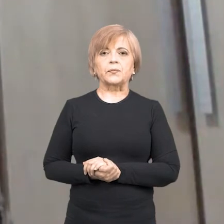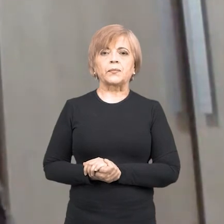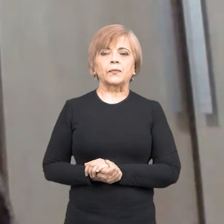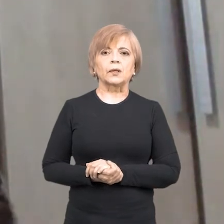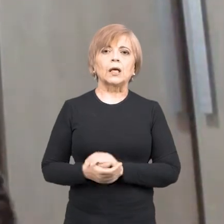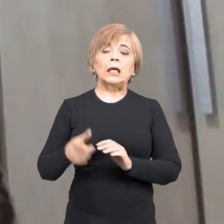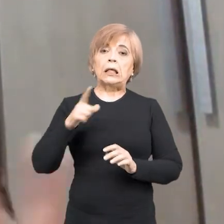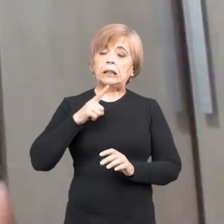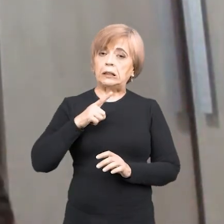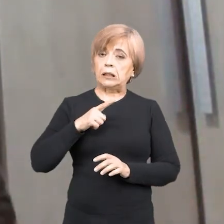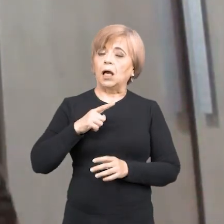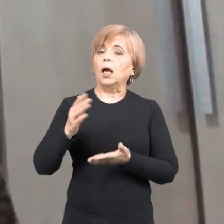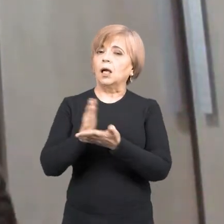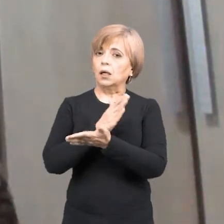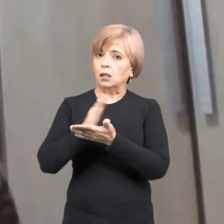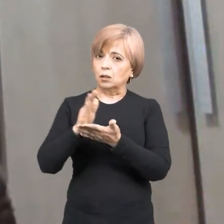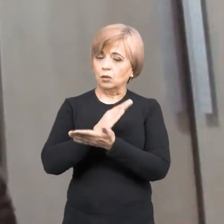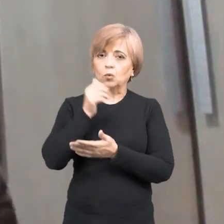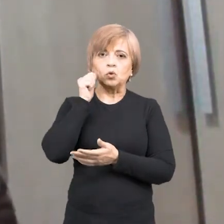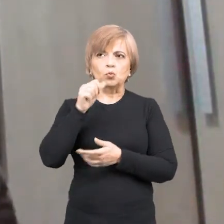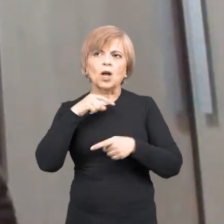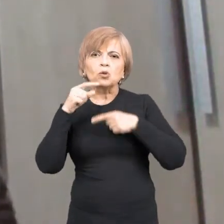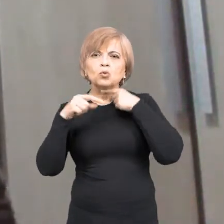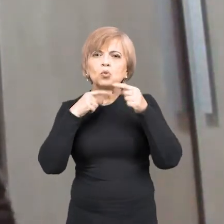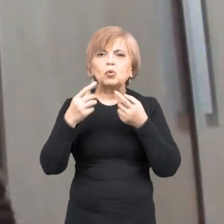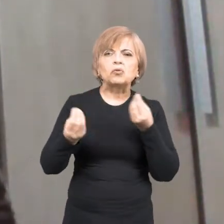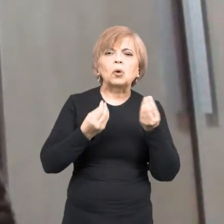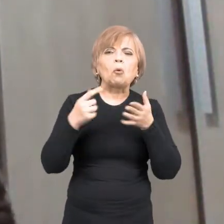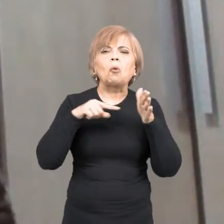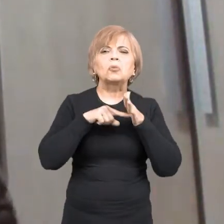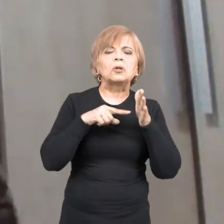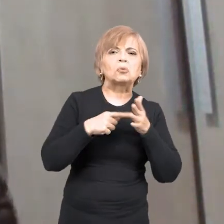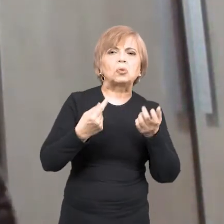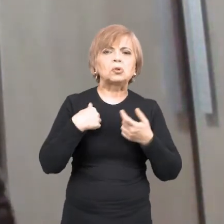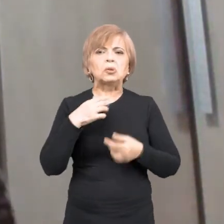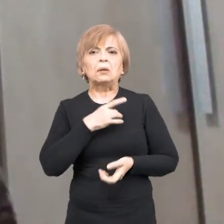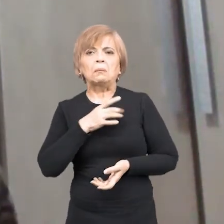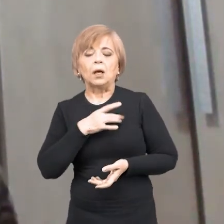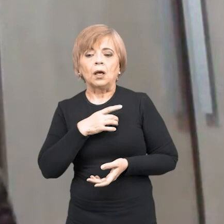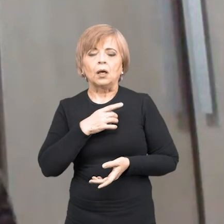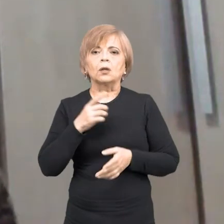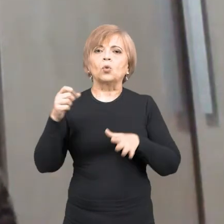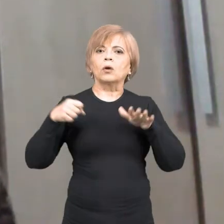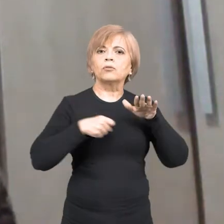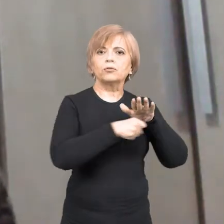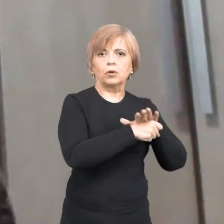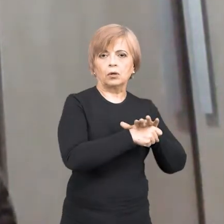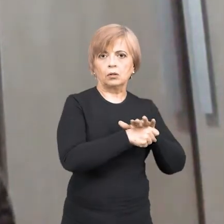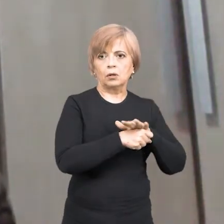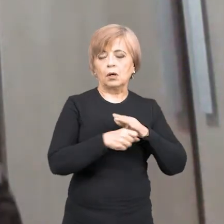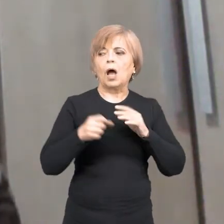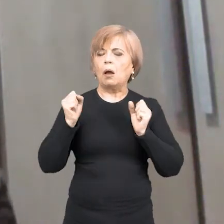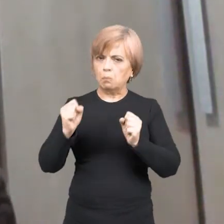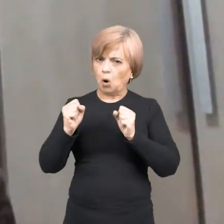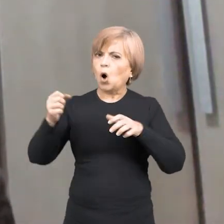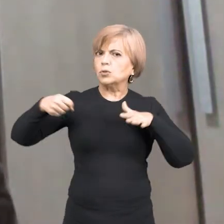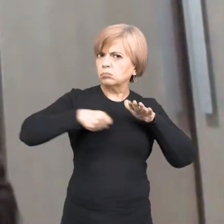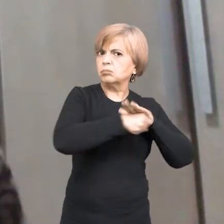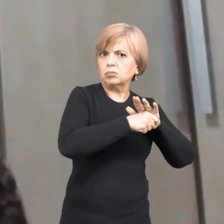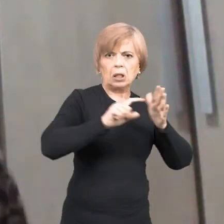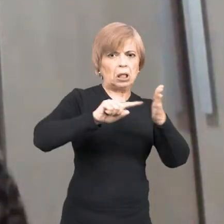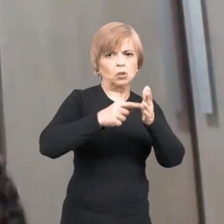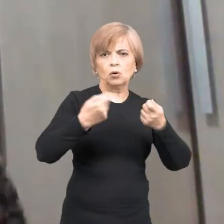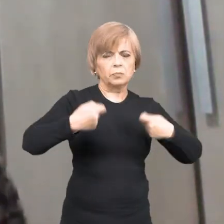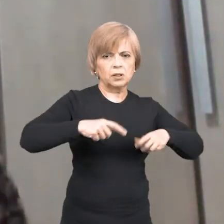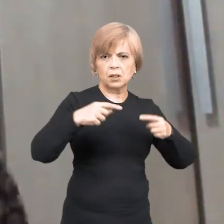Né? E tem muitas mulheres que às vezes têm dúvida com relação a isso e a gente frisa, não está relacionado. É claro que,